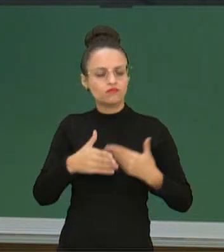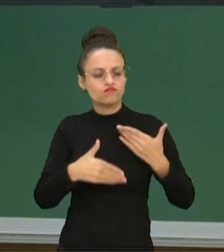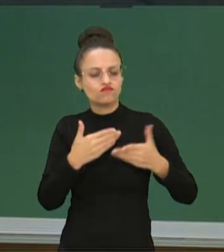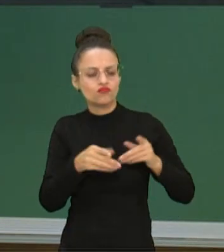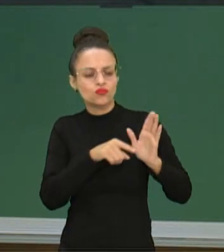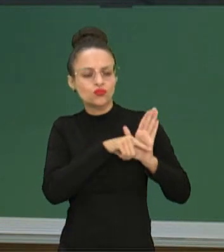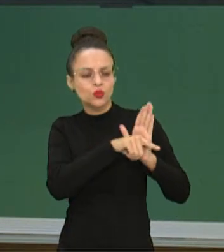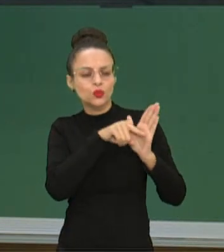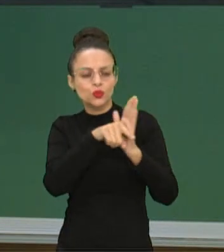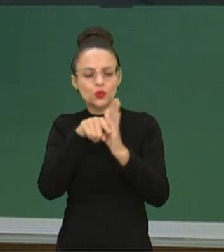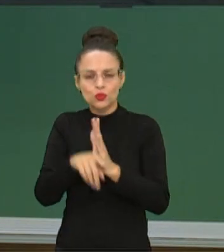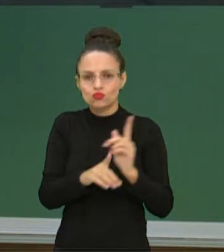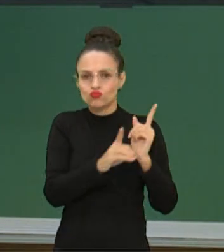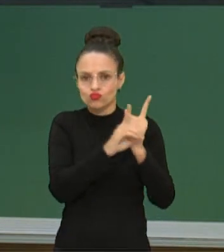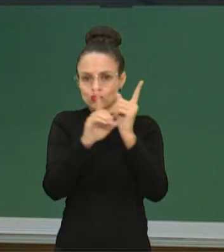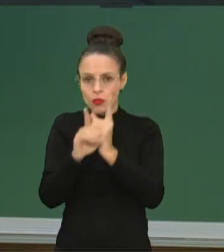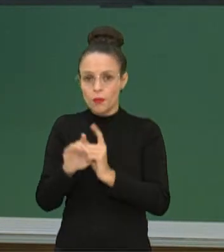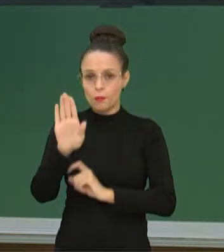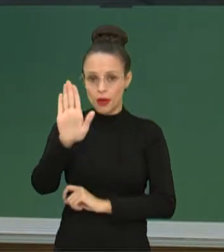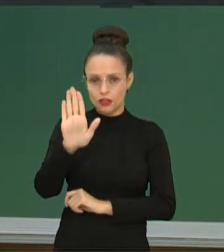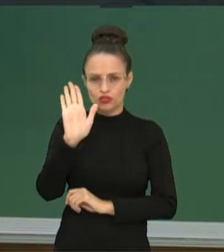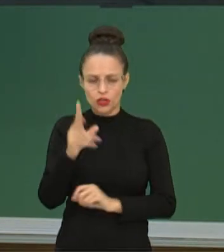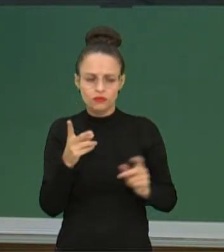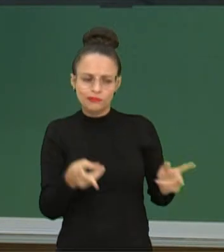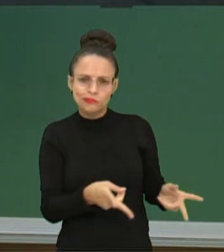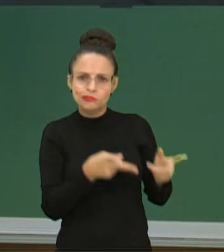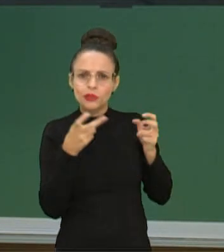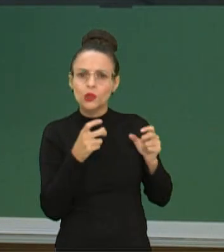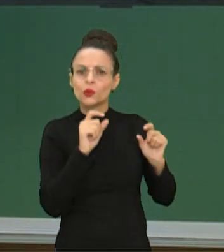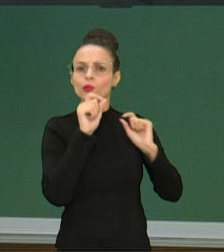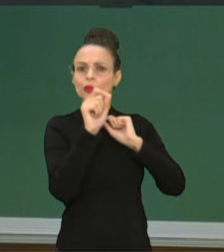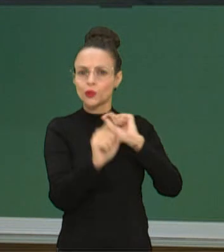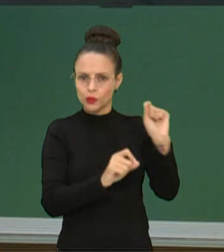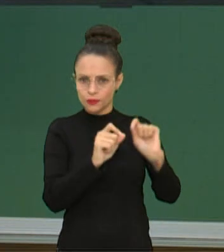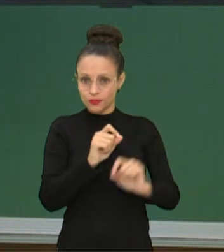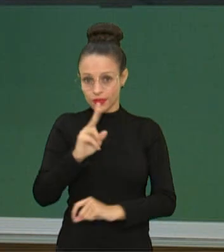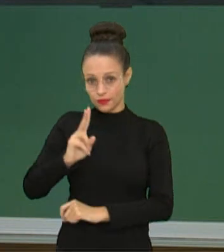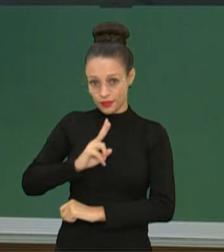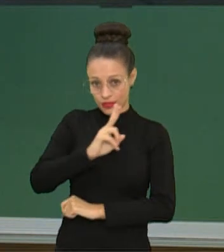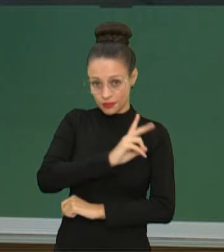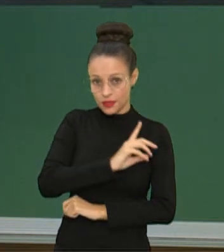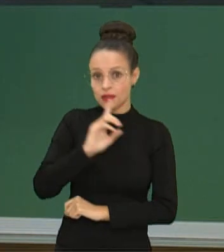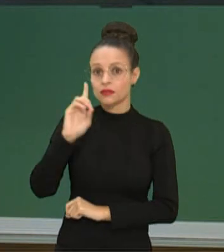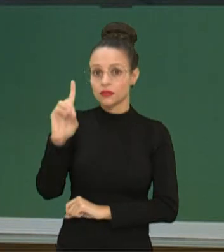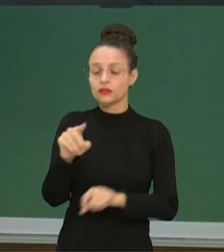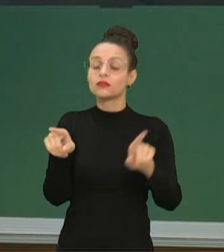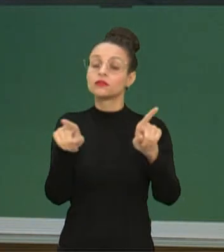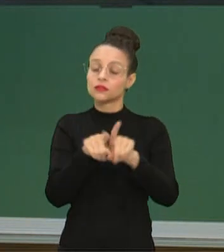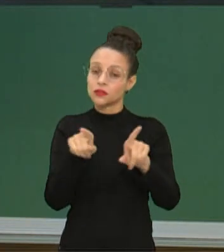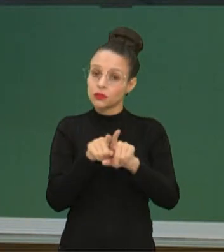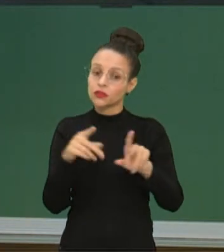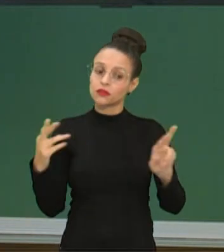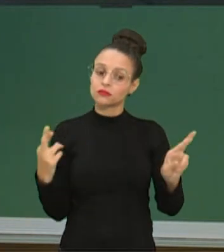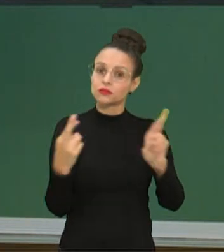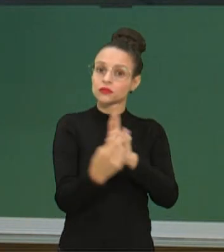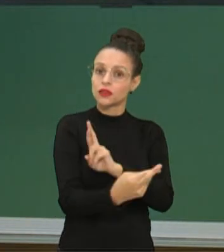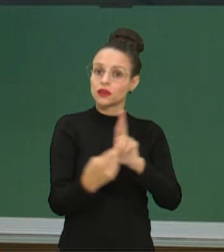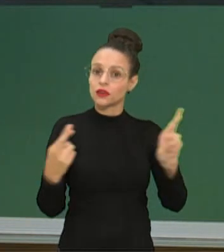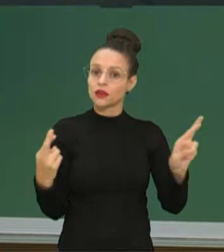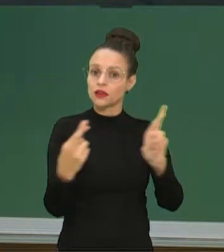sendo investigadas, tá? Mas já perceberam que a vitamina D, ela também tem relação com a